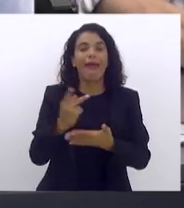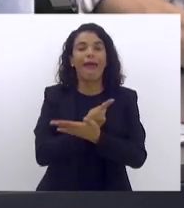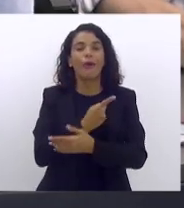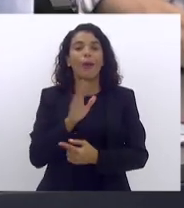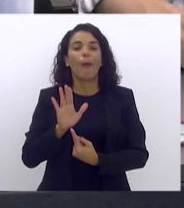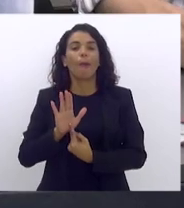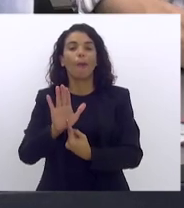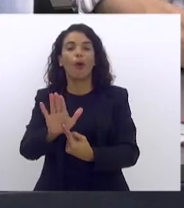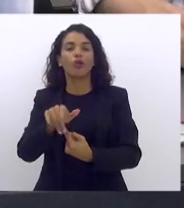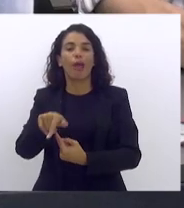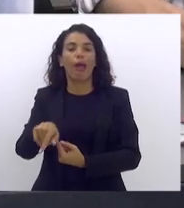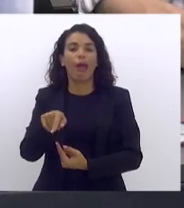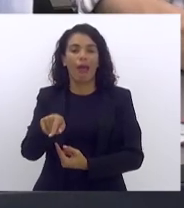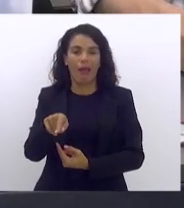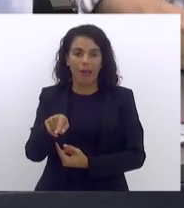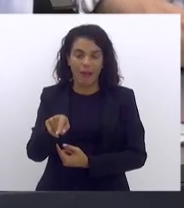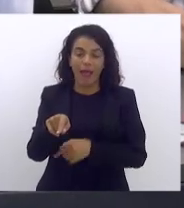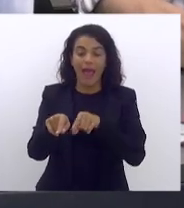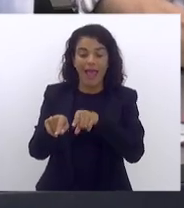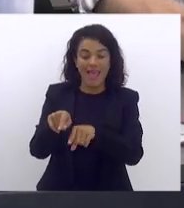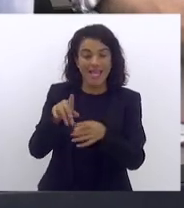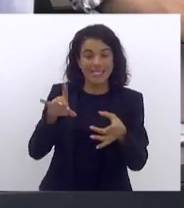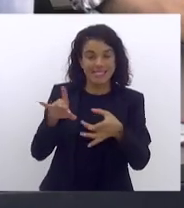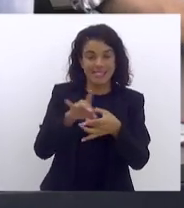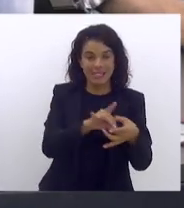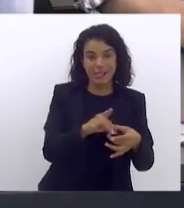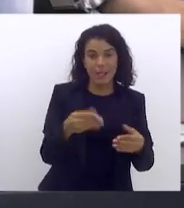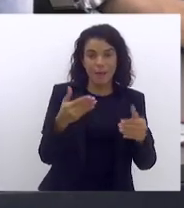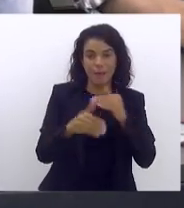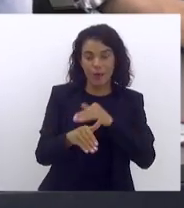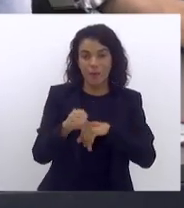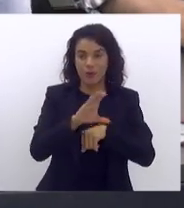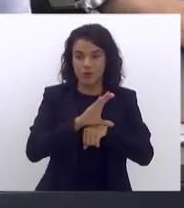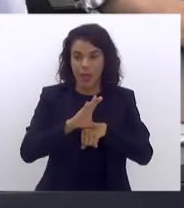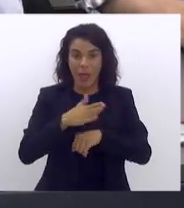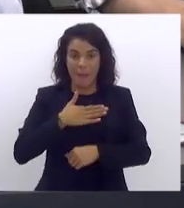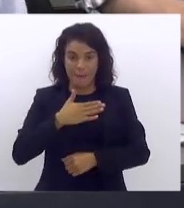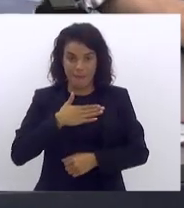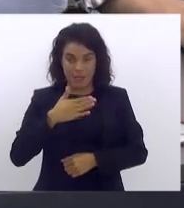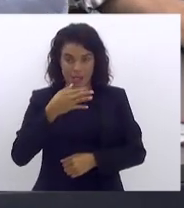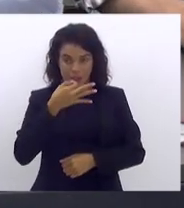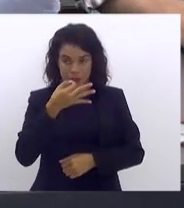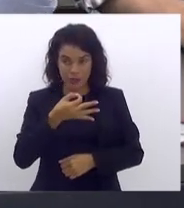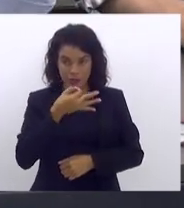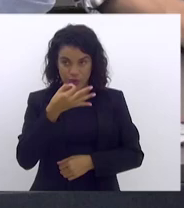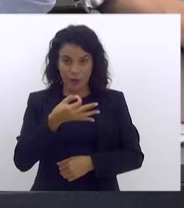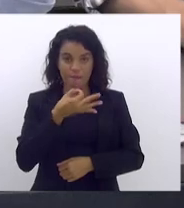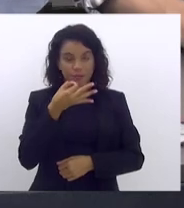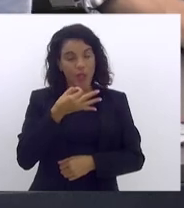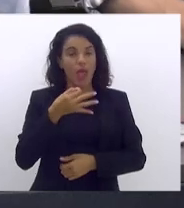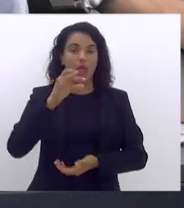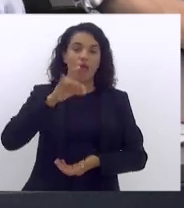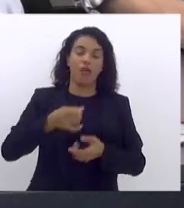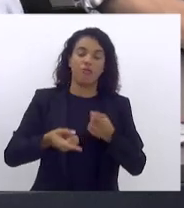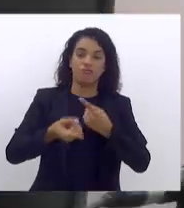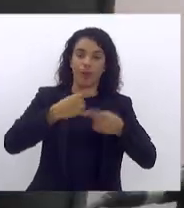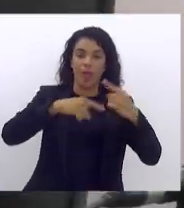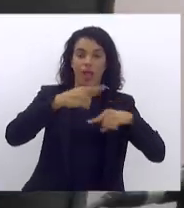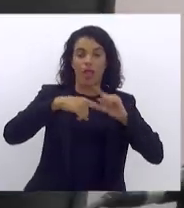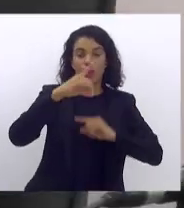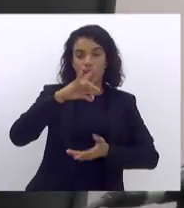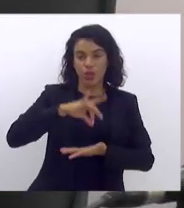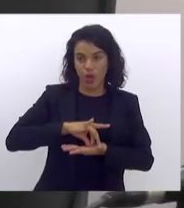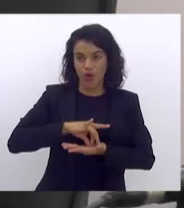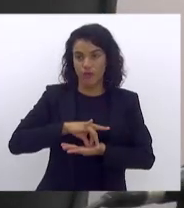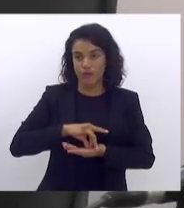uma fonte de custeio genérica. E é nesse sentido que eu pareci pela inconstitucionalidade. A minha sugestão, se você... Voltar ao original. É voltar ao original, uma vez que a gente está sob o manto de um